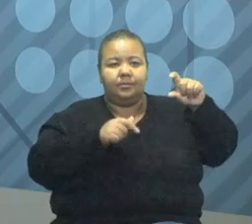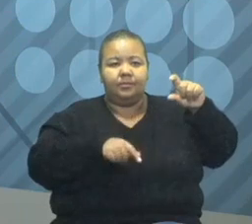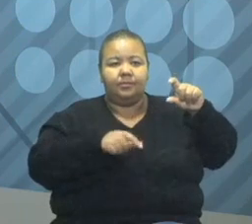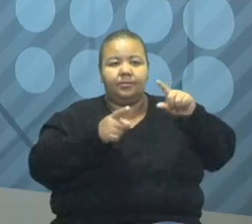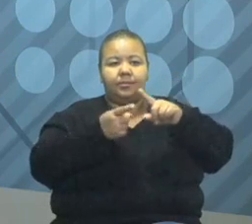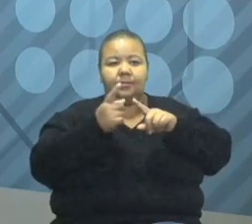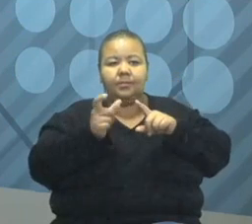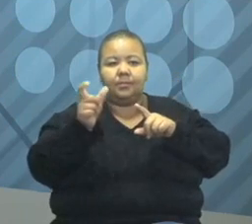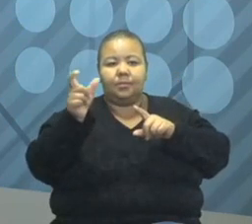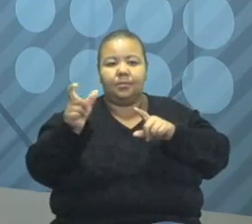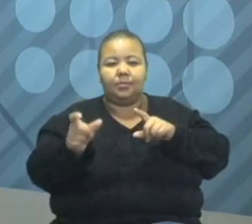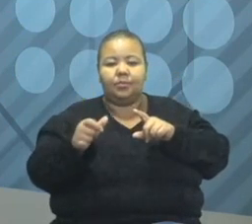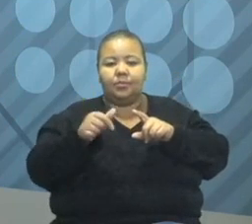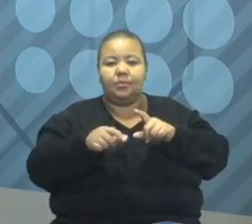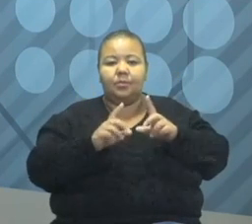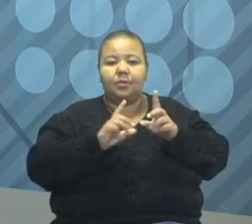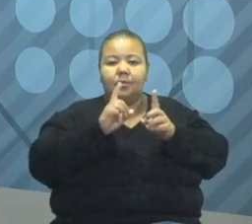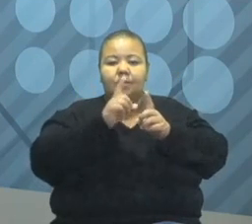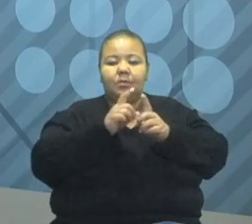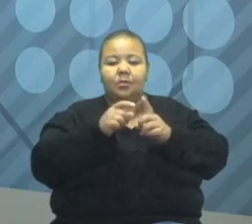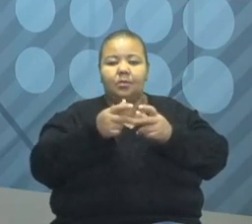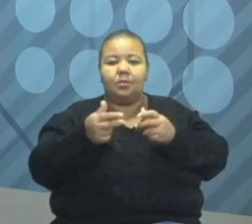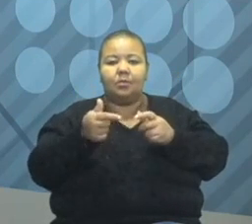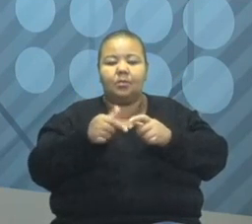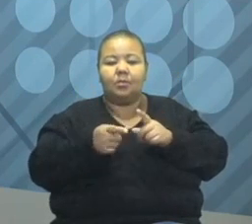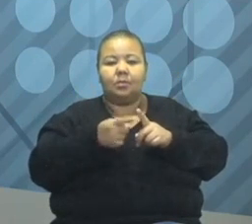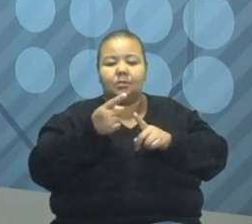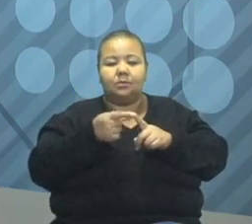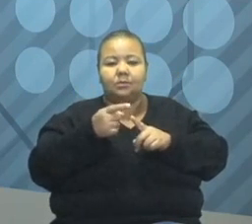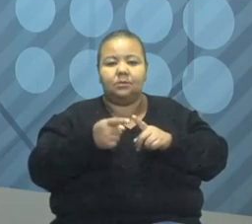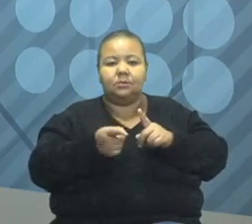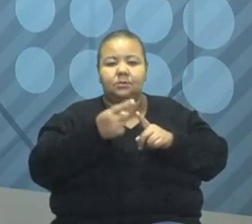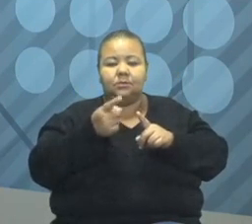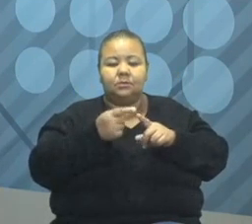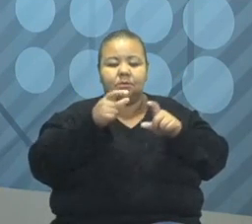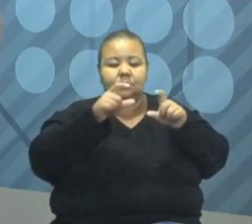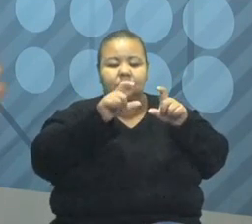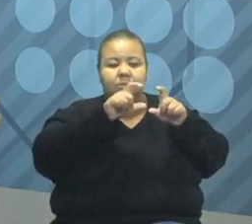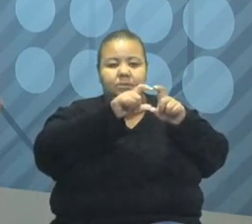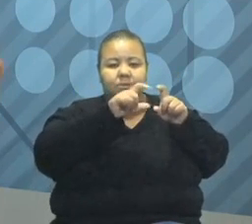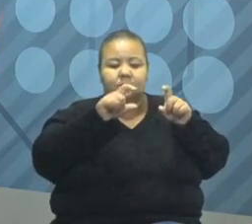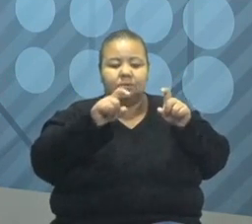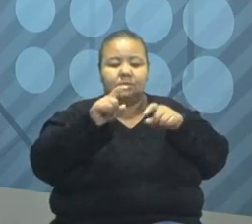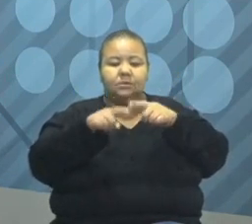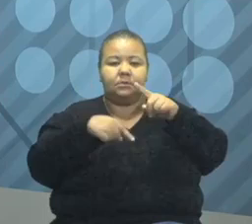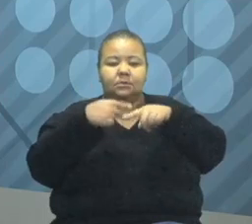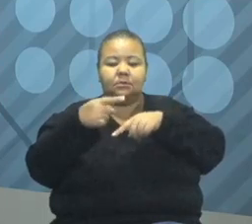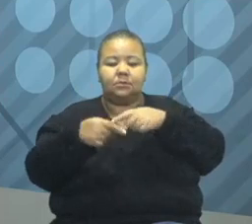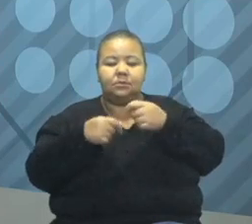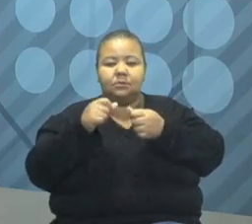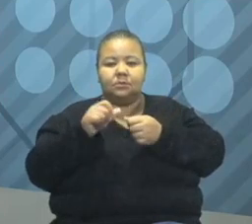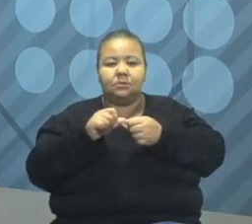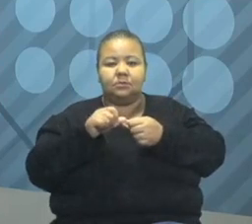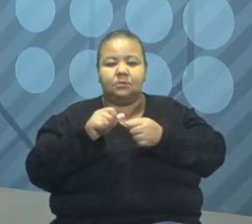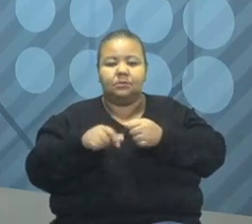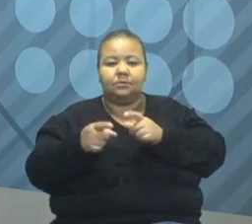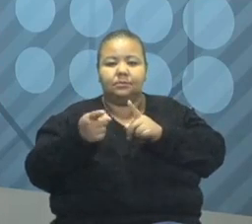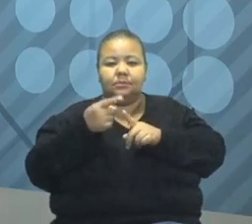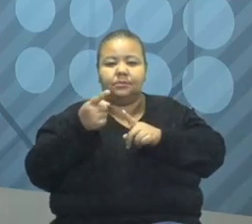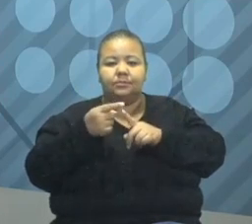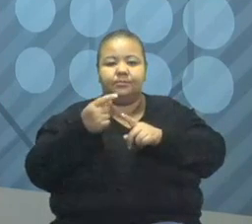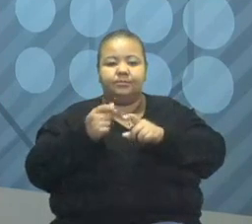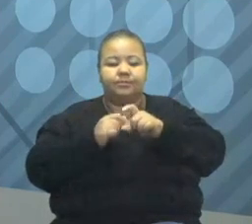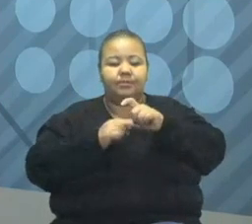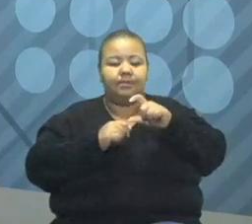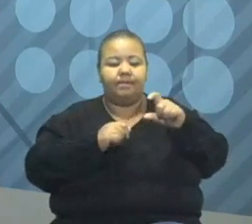primeira coluna. Então, a gente encontrou o elemento, nosso primeiro elemento da primeira linha. Depois, nós fizemos a primeira